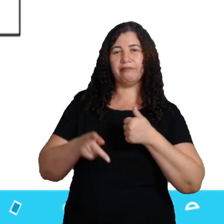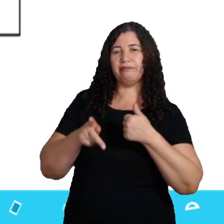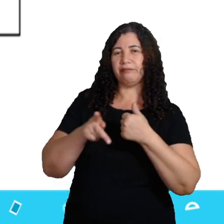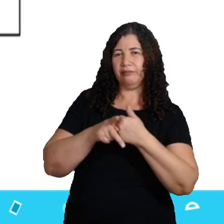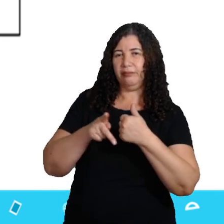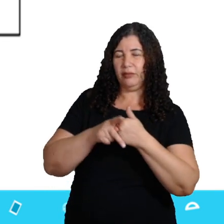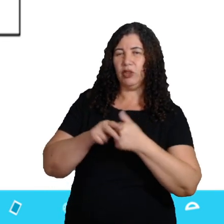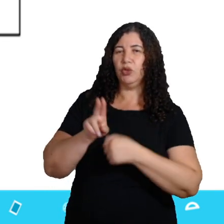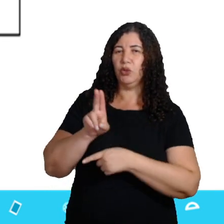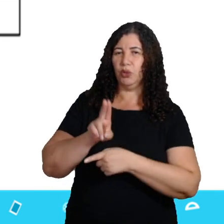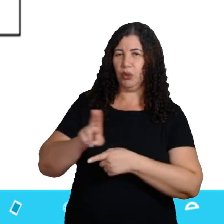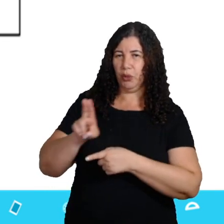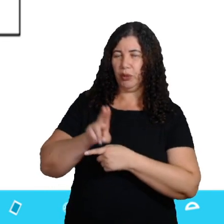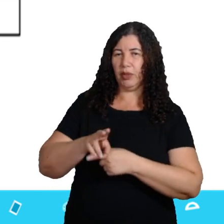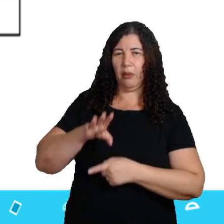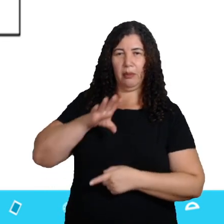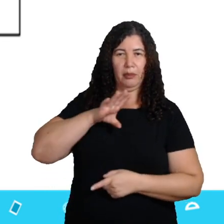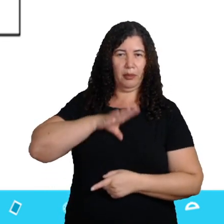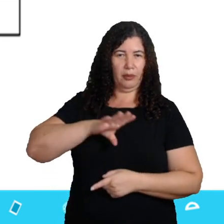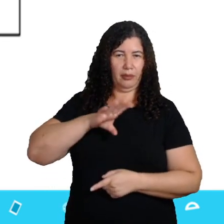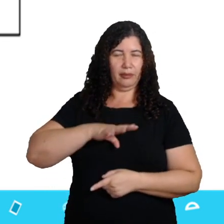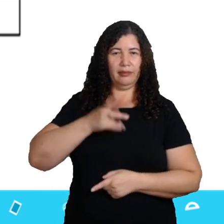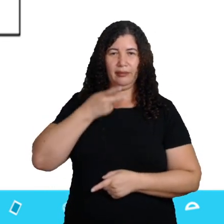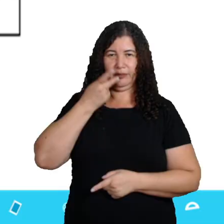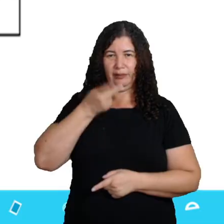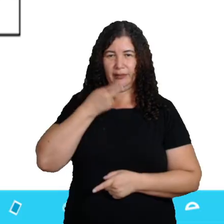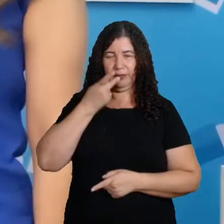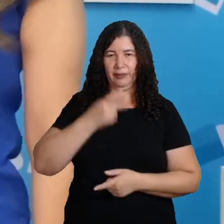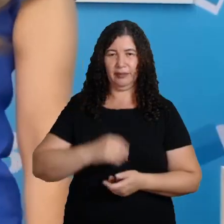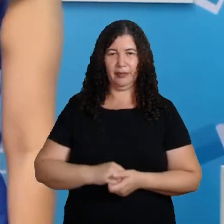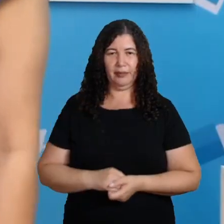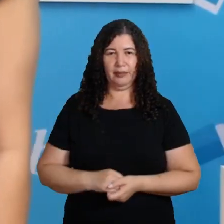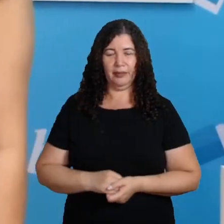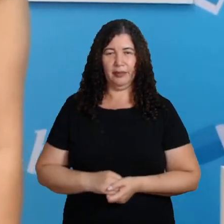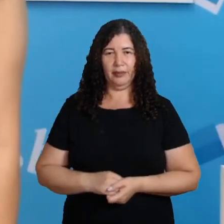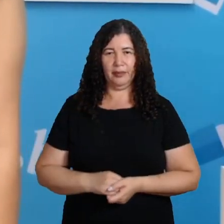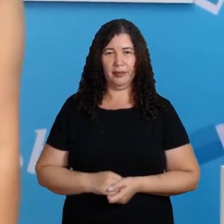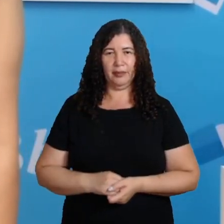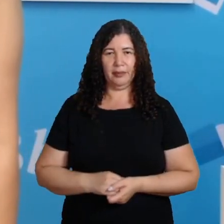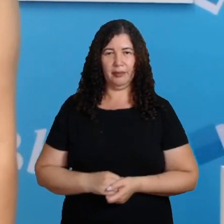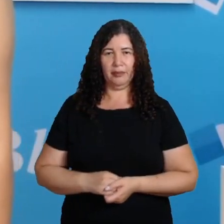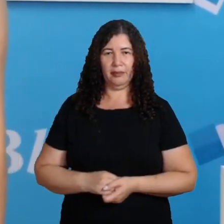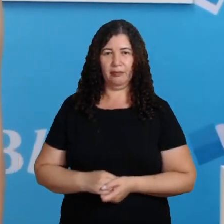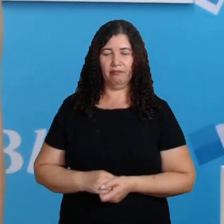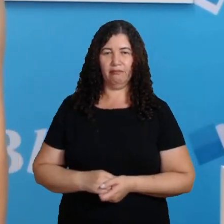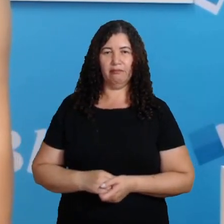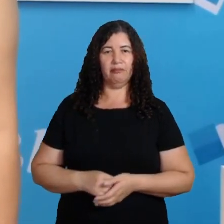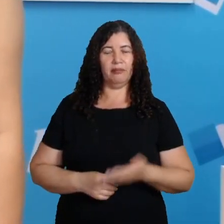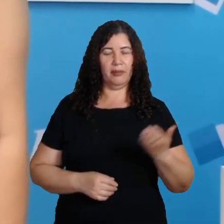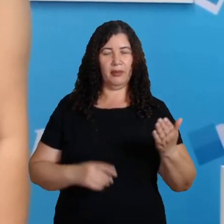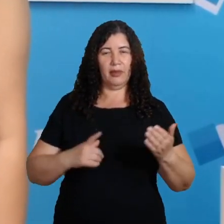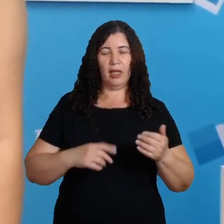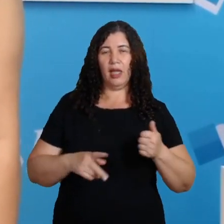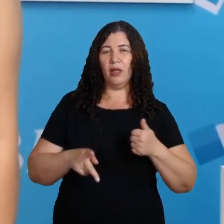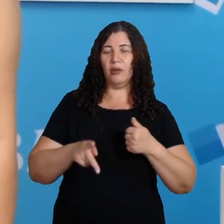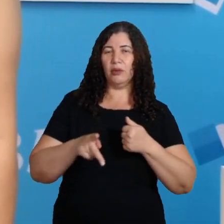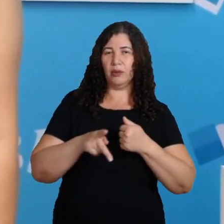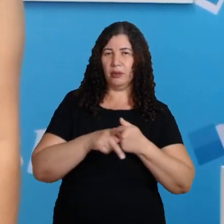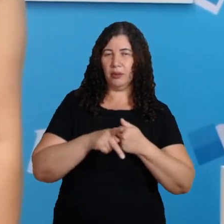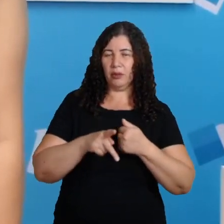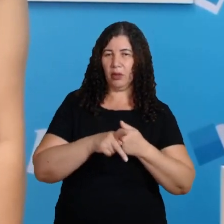nós utilizamos em língua portuguesa. Tudo bem? Deste lado eu tenho os